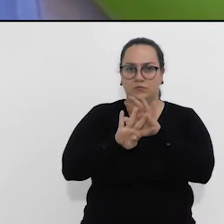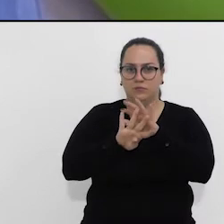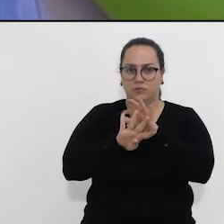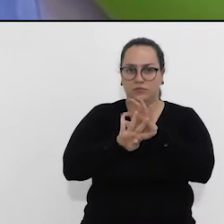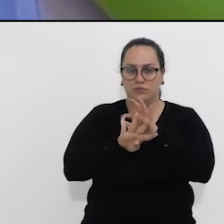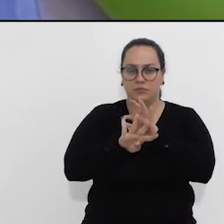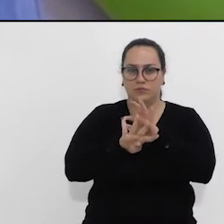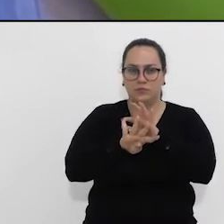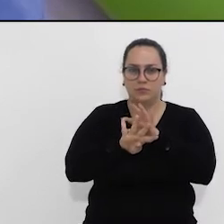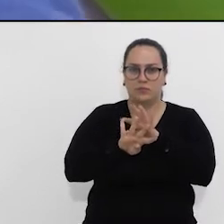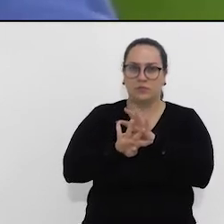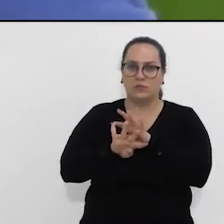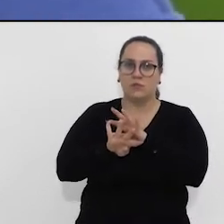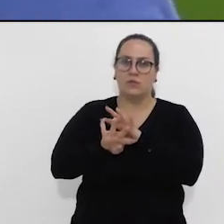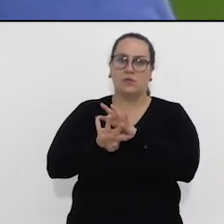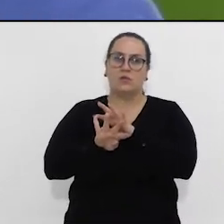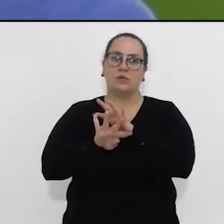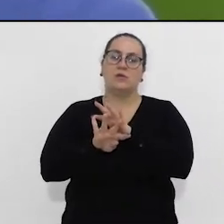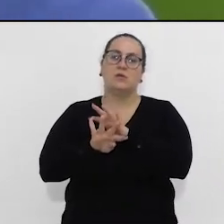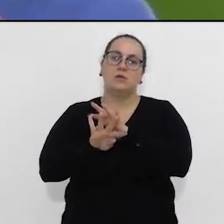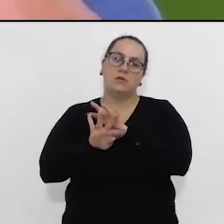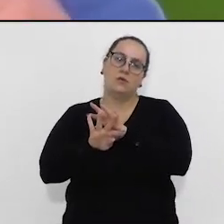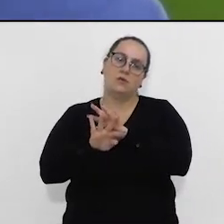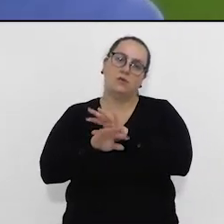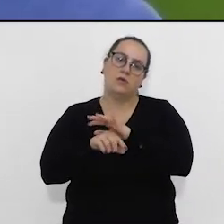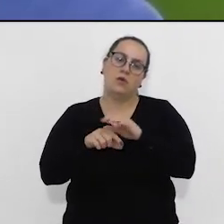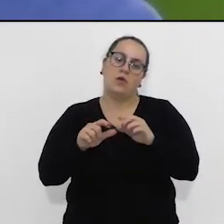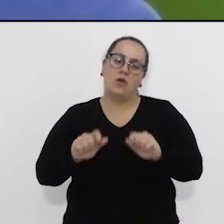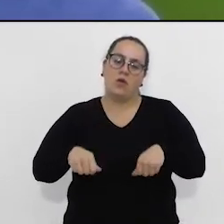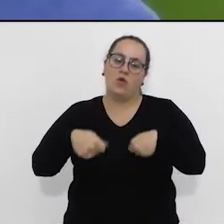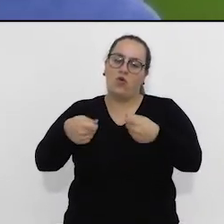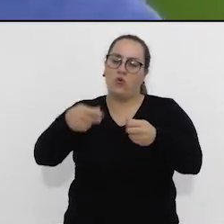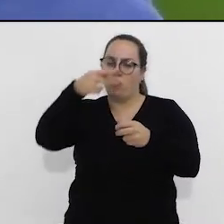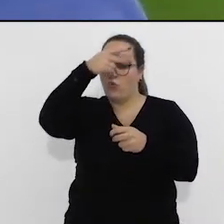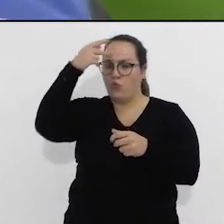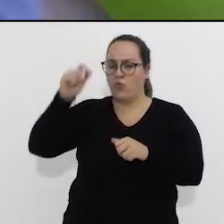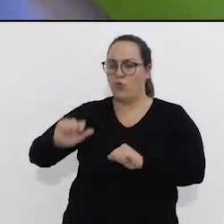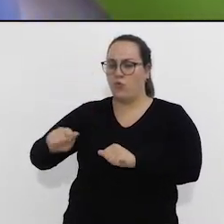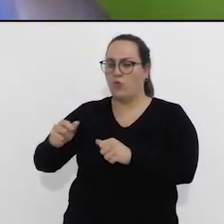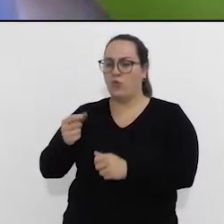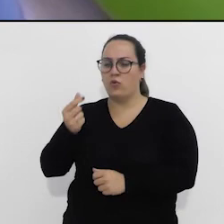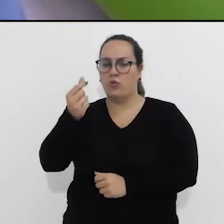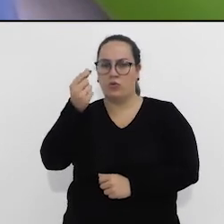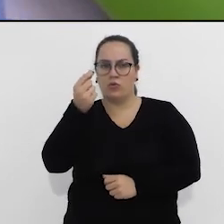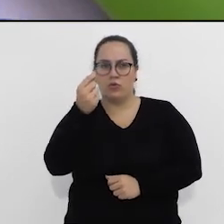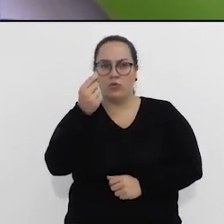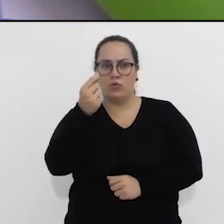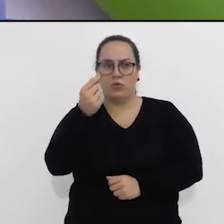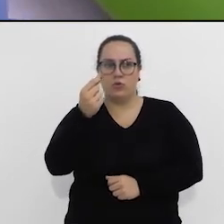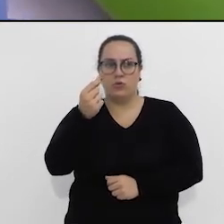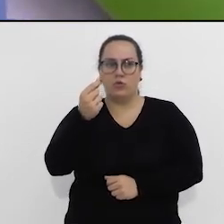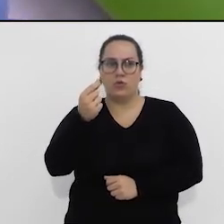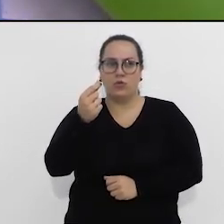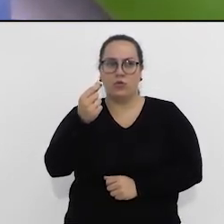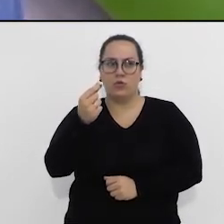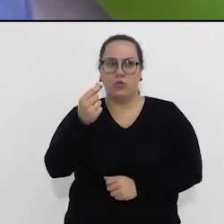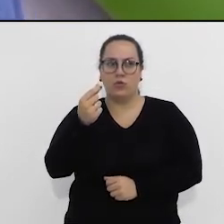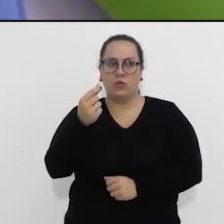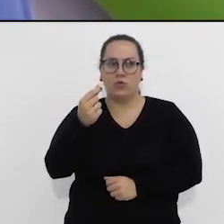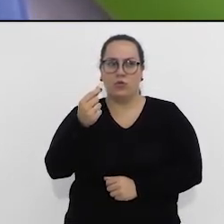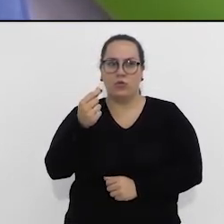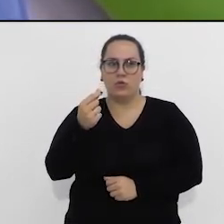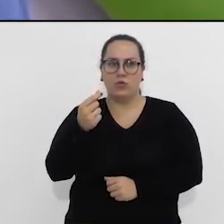vamos colocar os funcionários que já tem o seu salário para ocupar o cargo para não ter